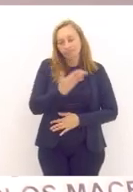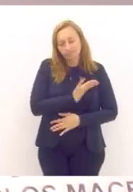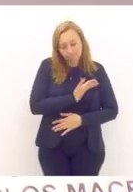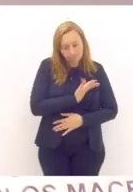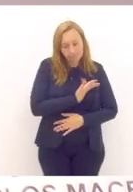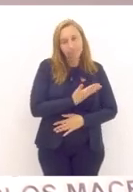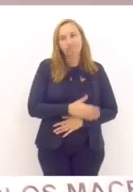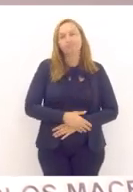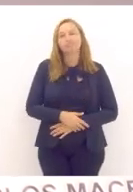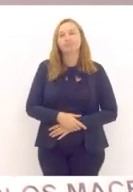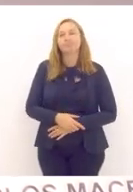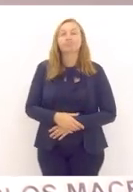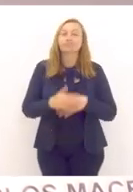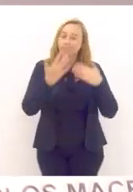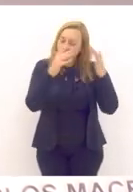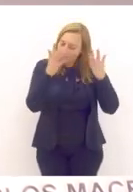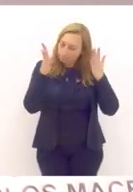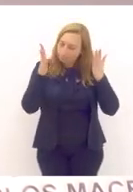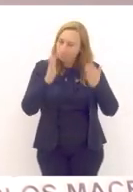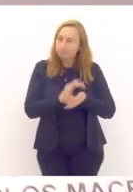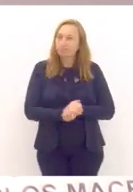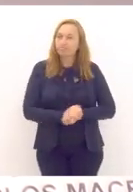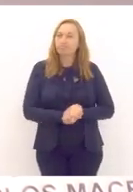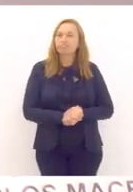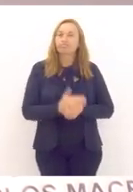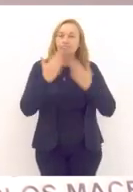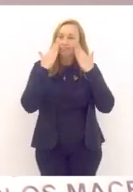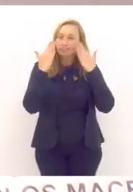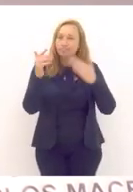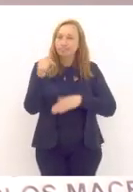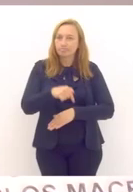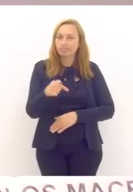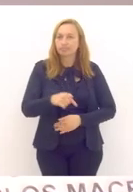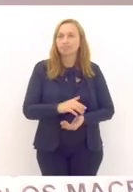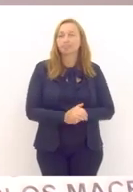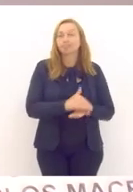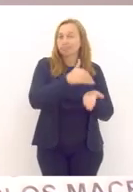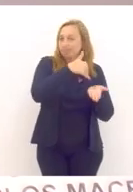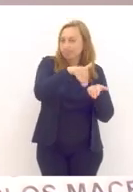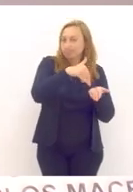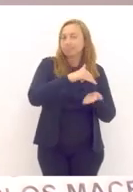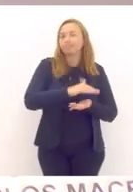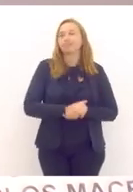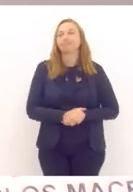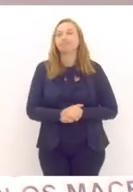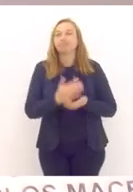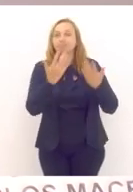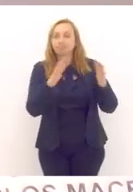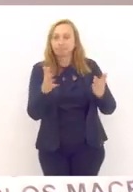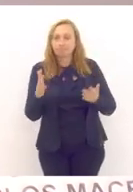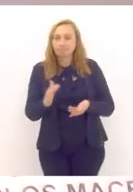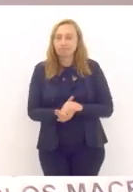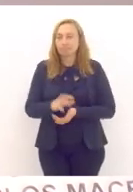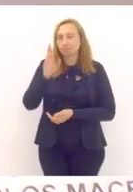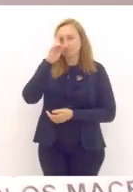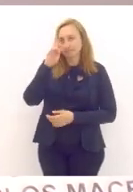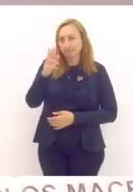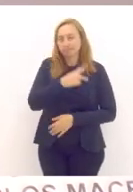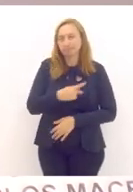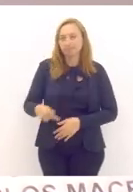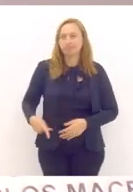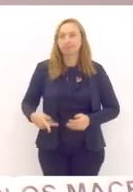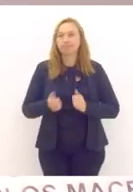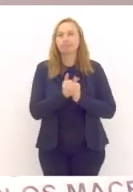colegas, parabenizar a exposição aqui dos secretários, parabenizar a Vossa Excelência pela